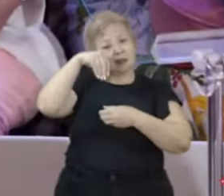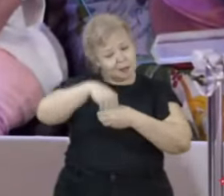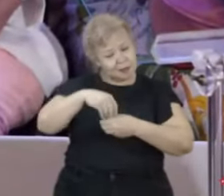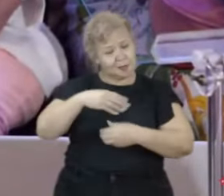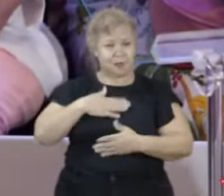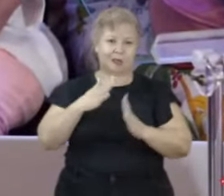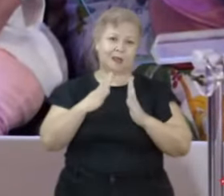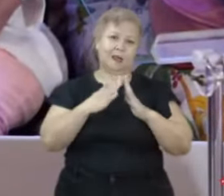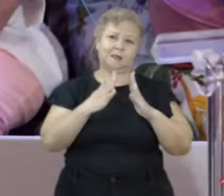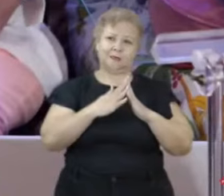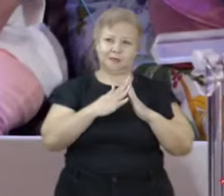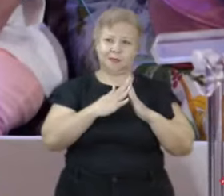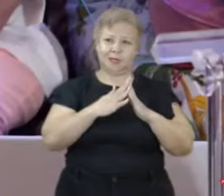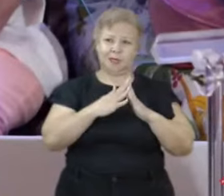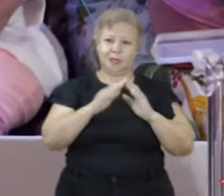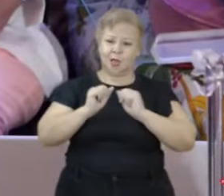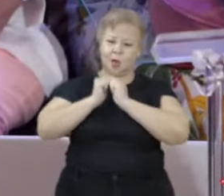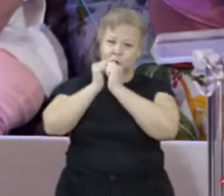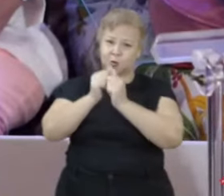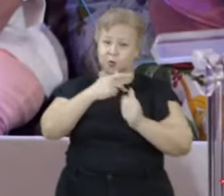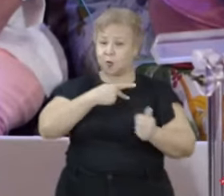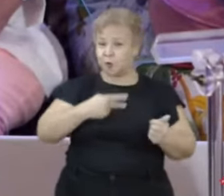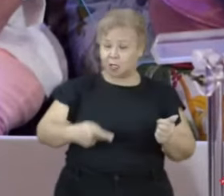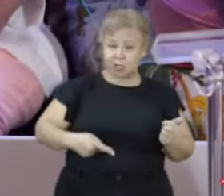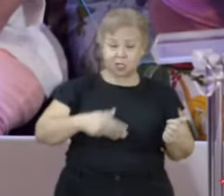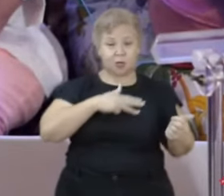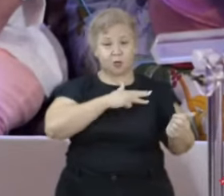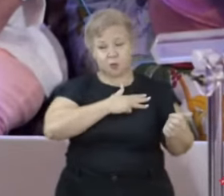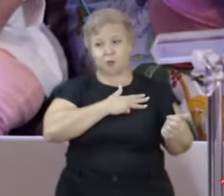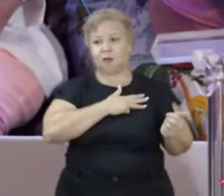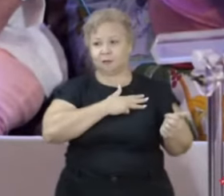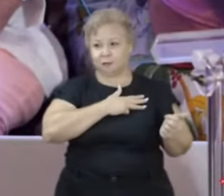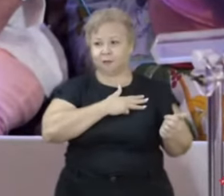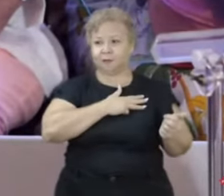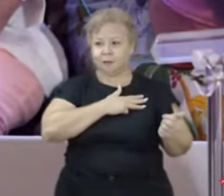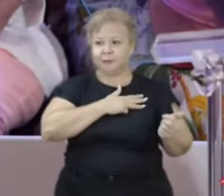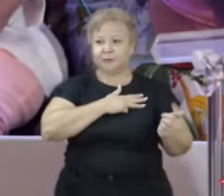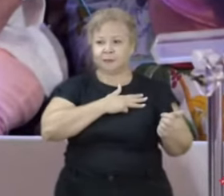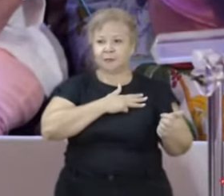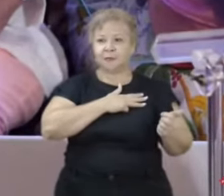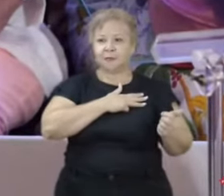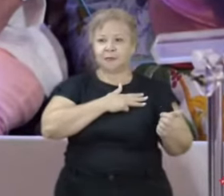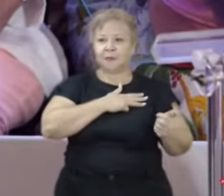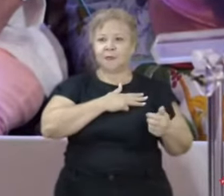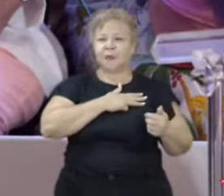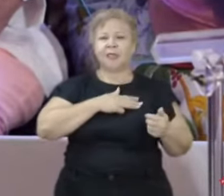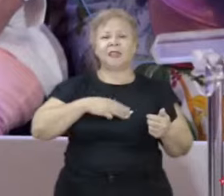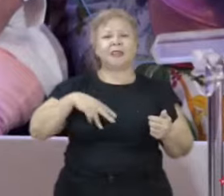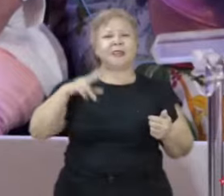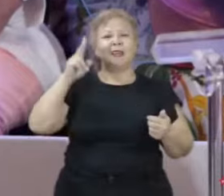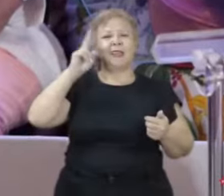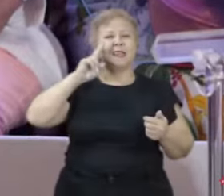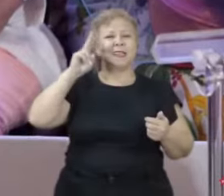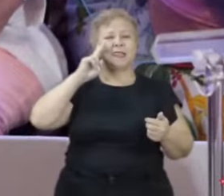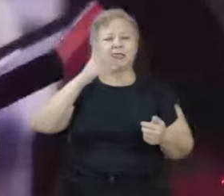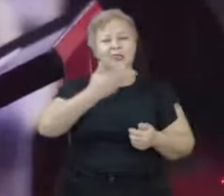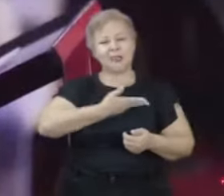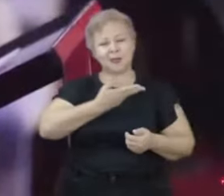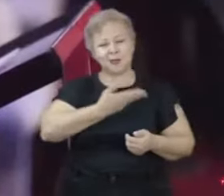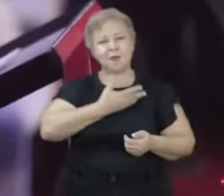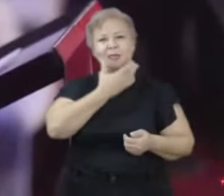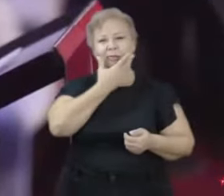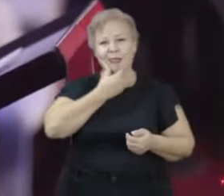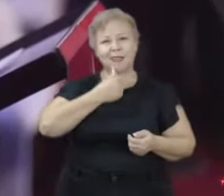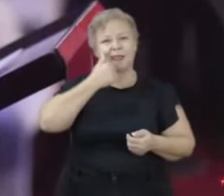casa, ao lado do presidente Lula, de saudosos companheiros,